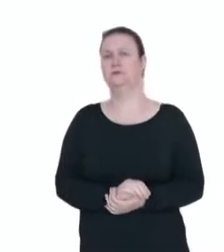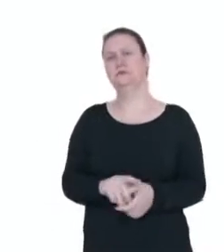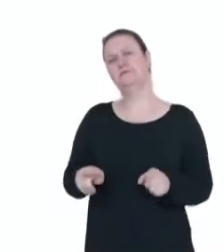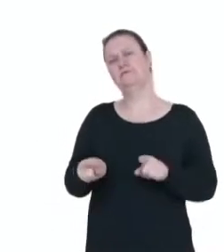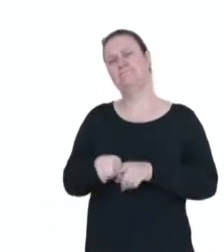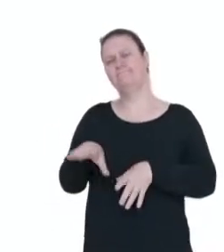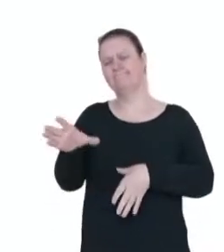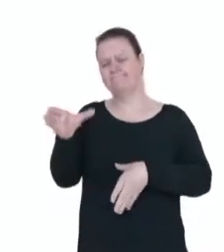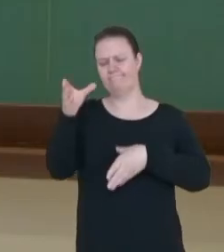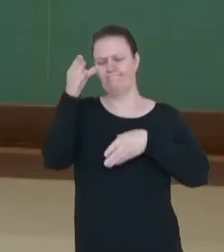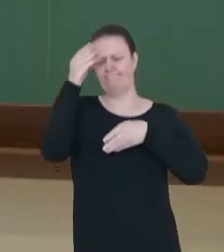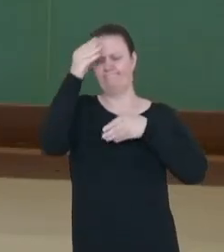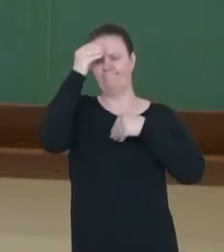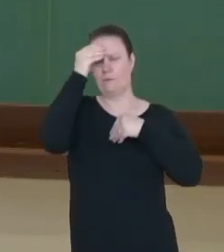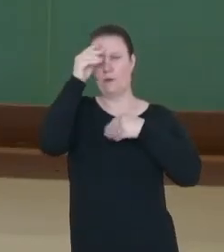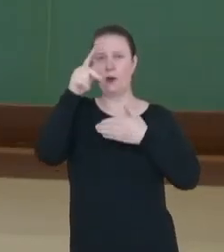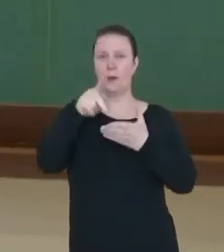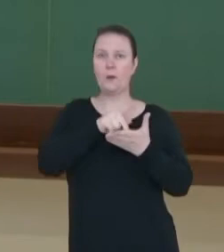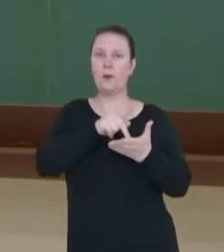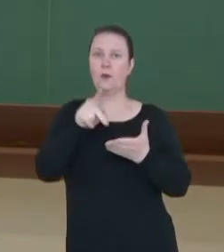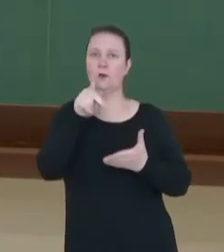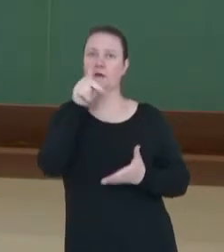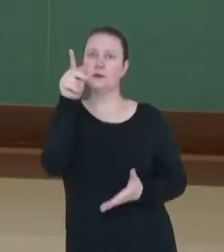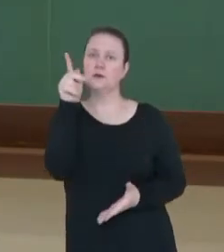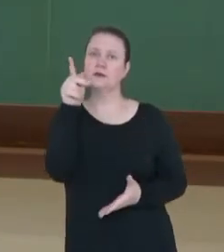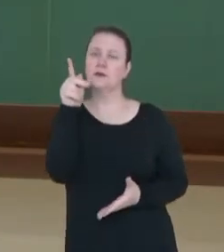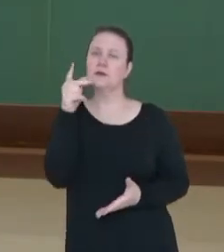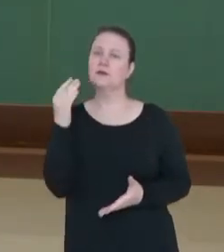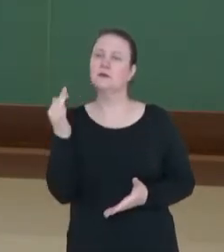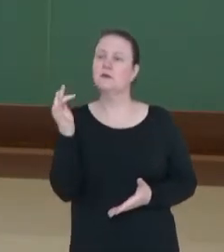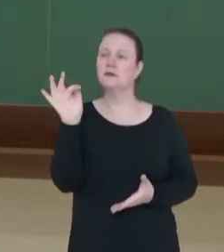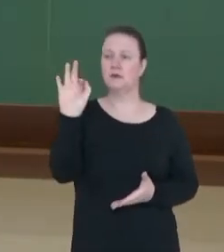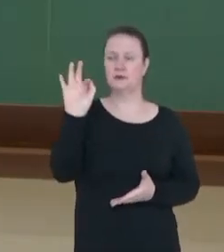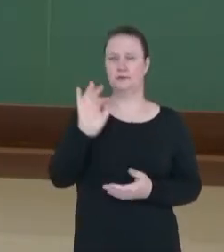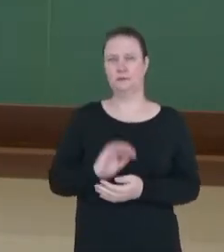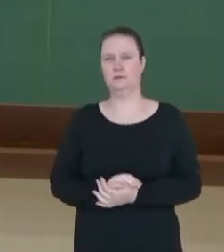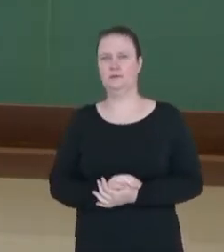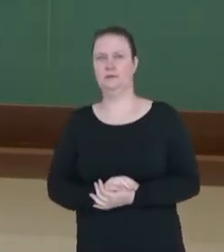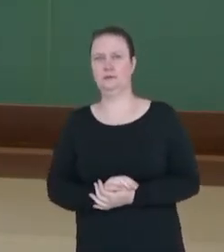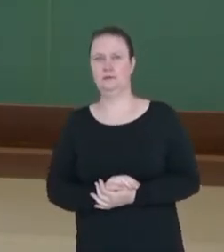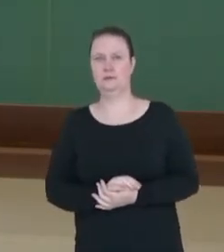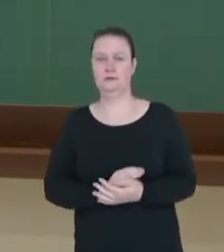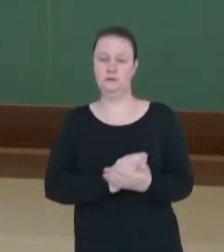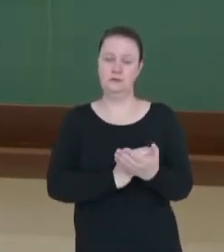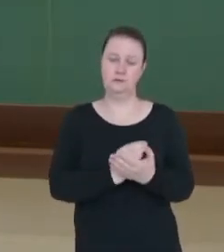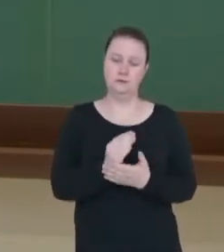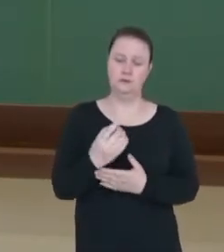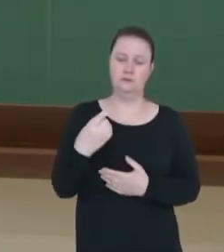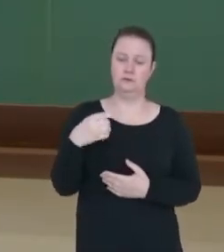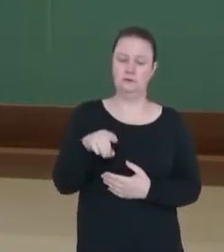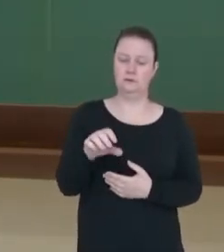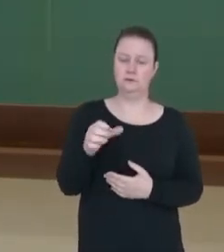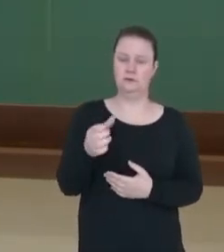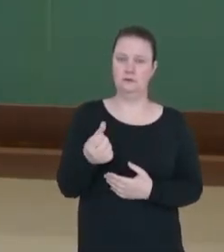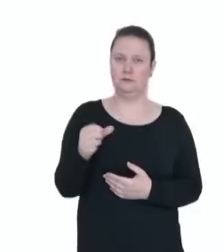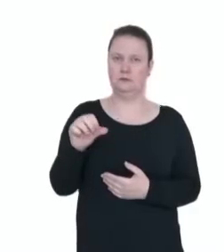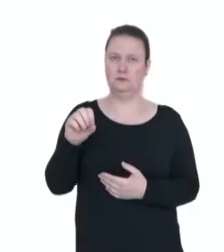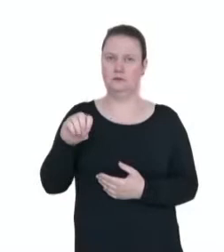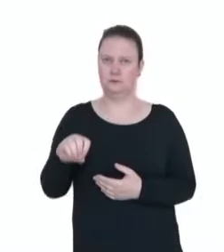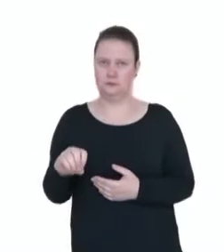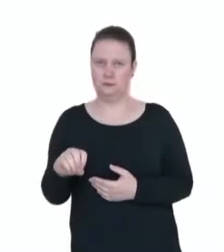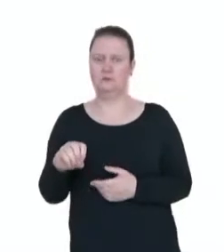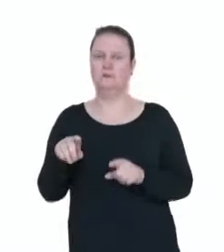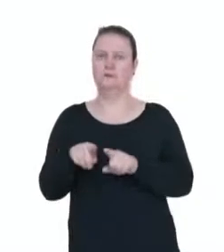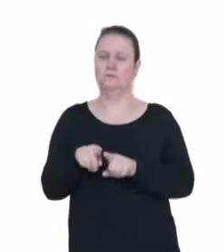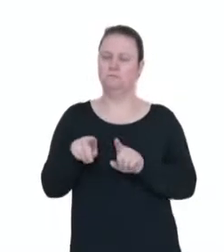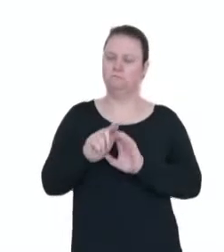poesia modernista francesa. A partir de 1960, passou a se dedicar à fazenda da